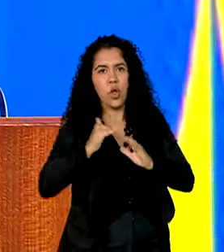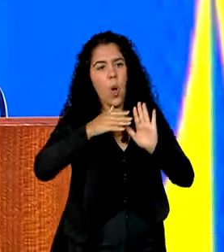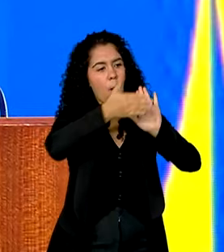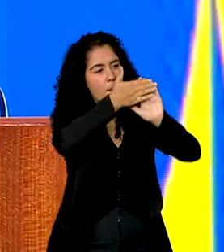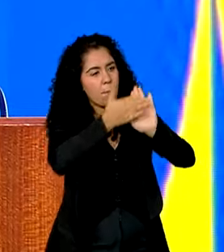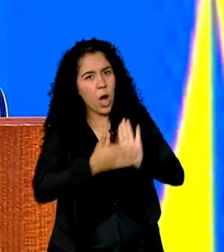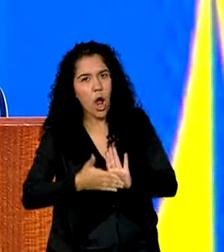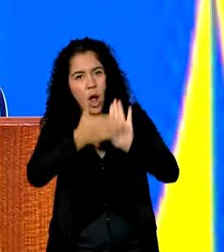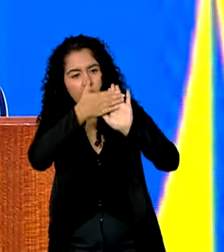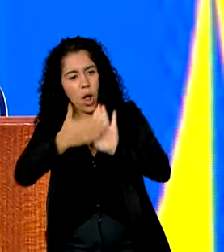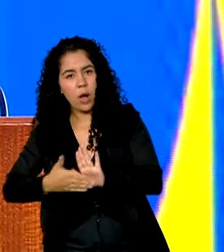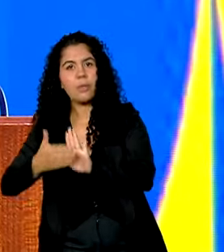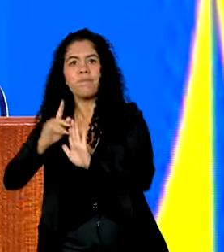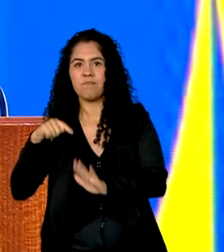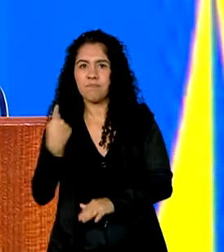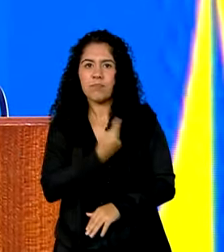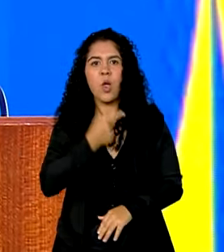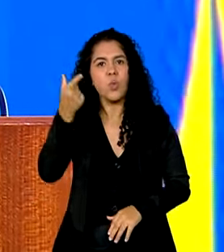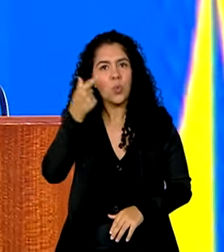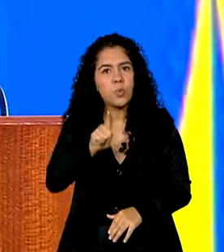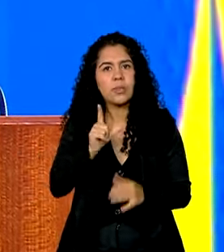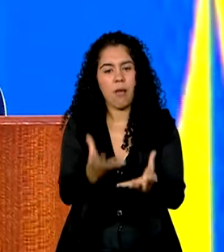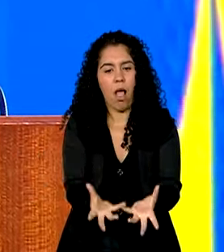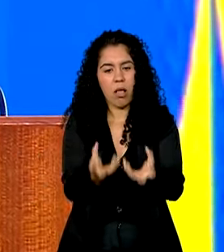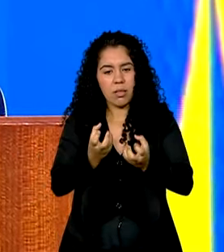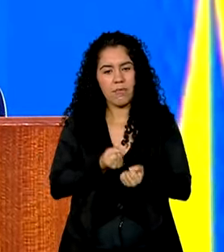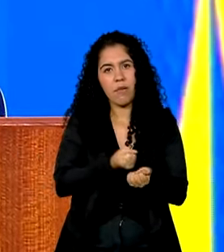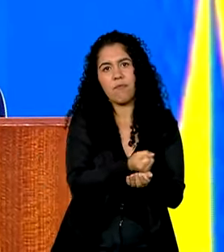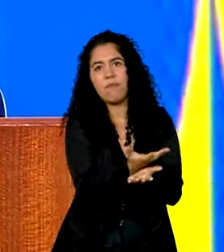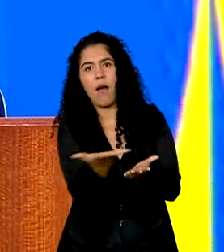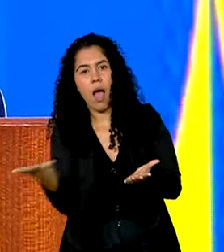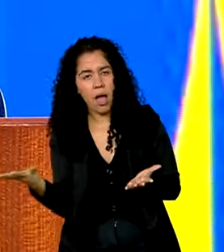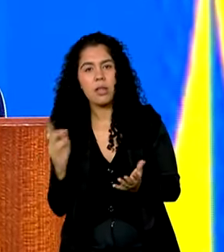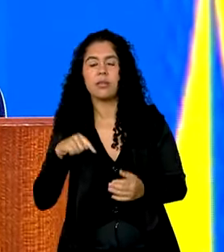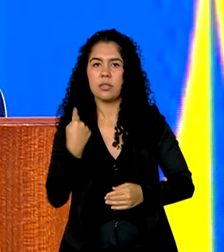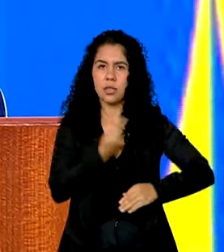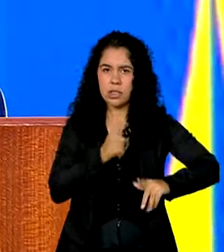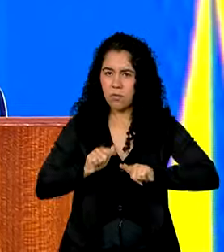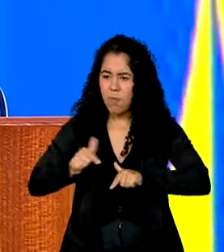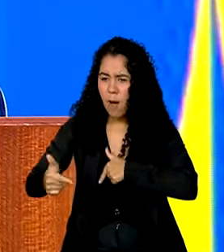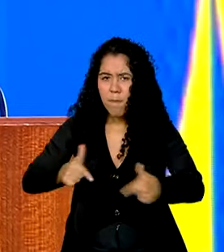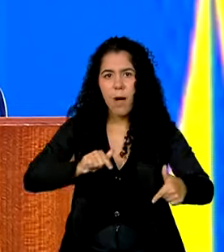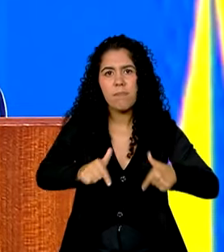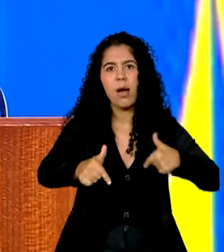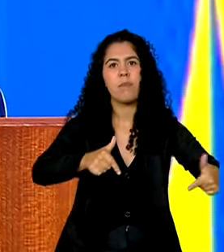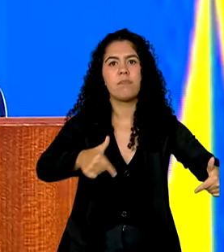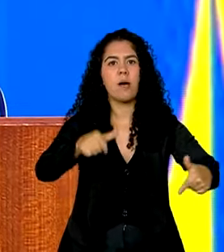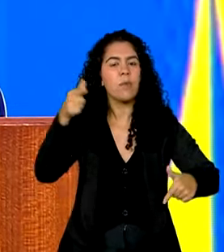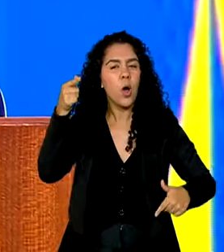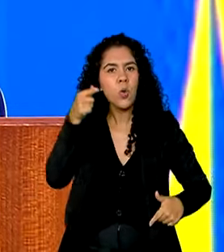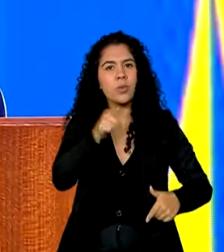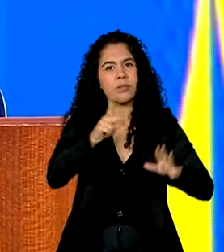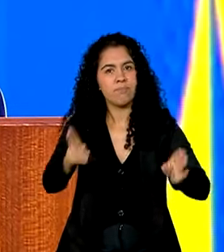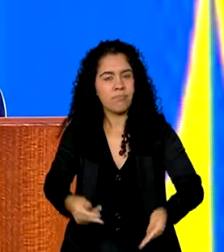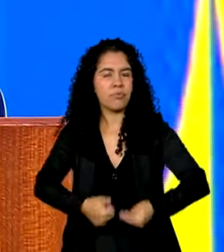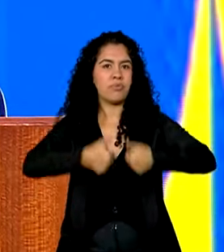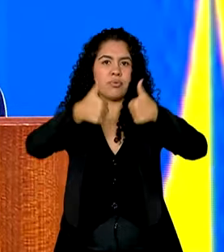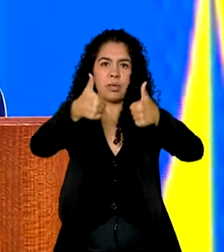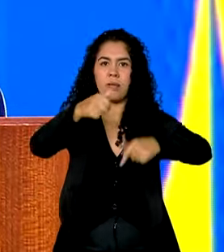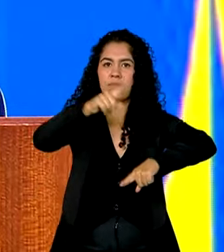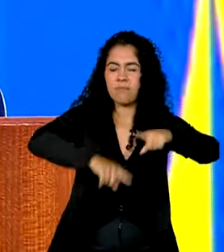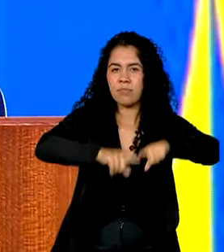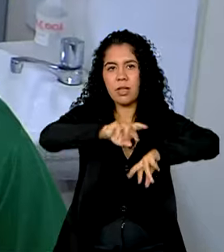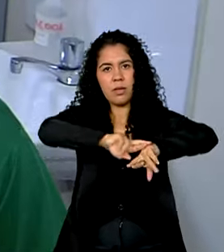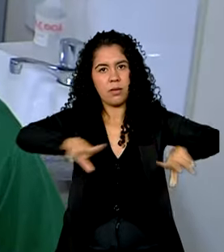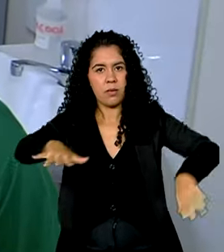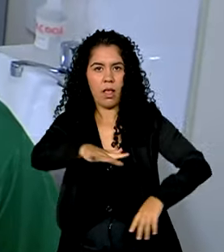ter uma grande adesão e vamos trabalhar para que tenhamos o fortalecimento desses equipamentos